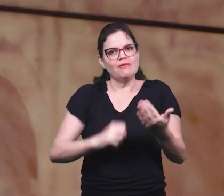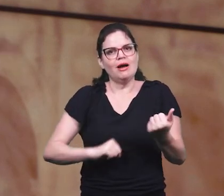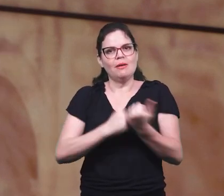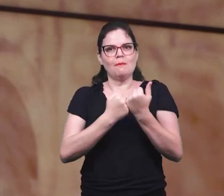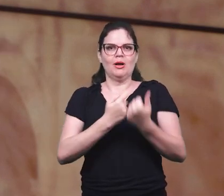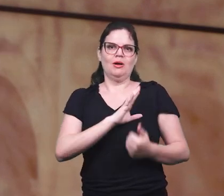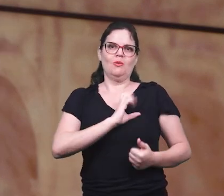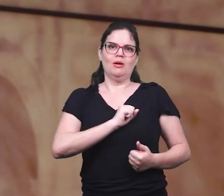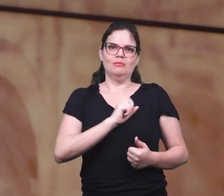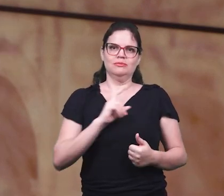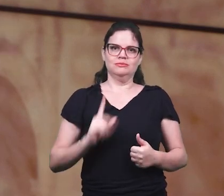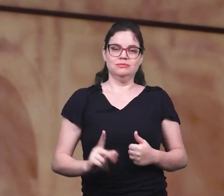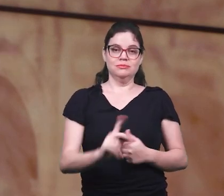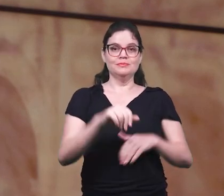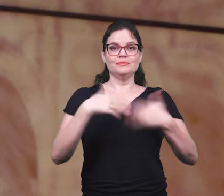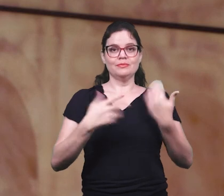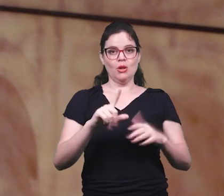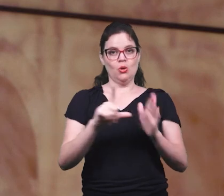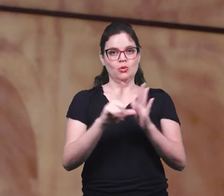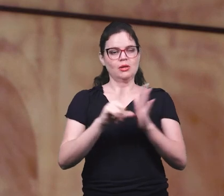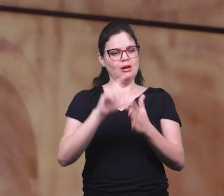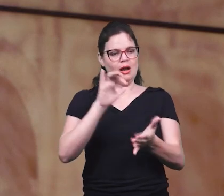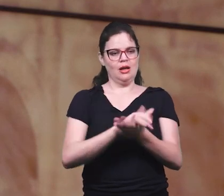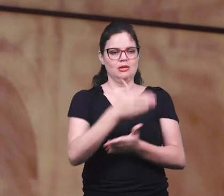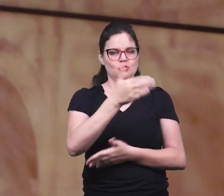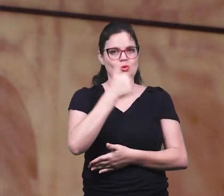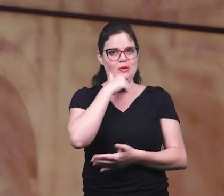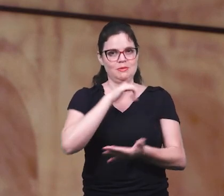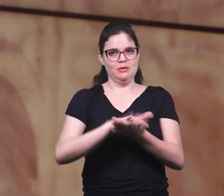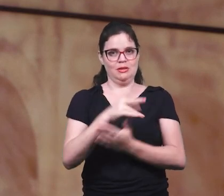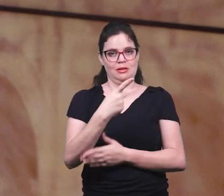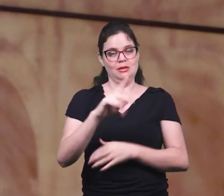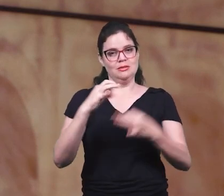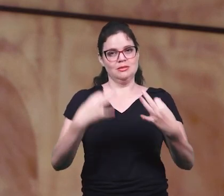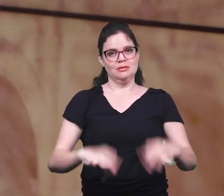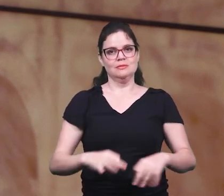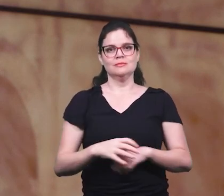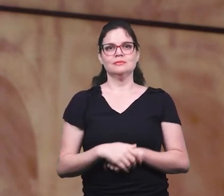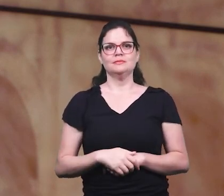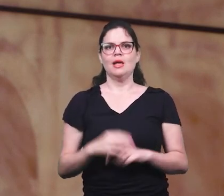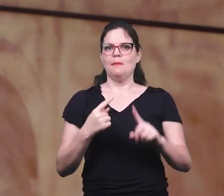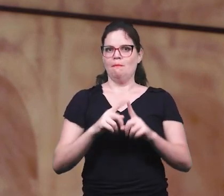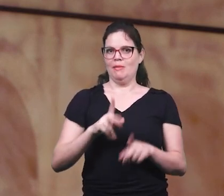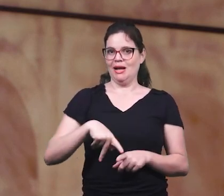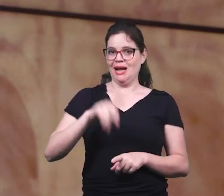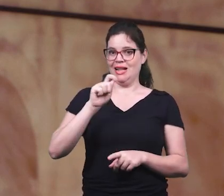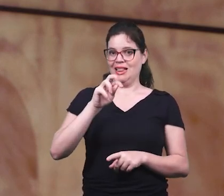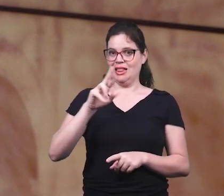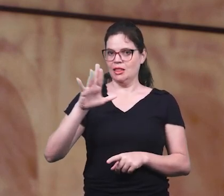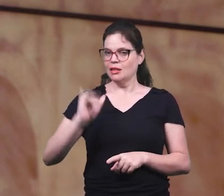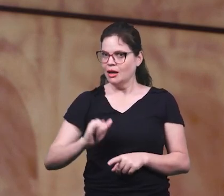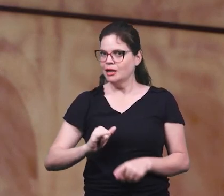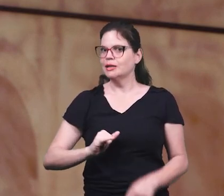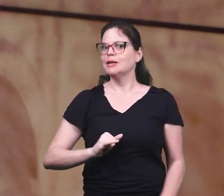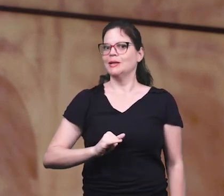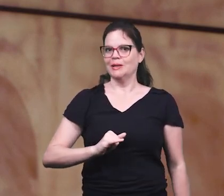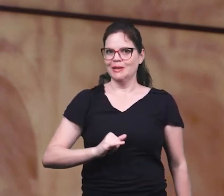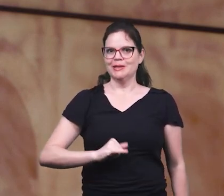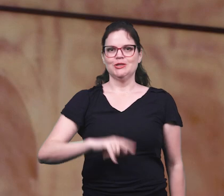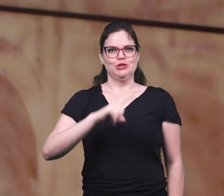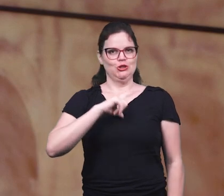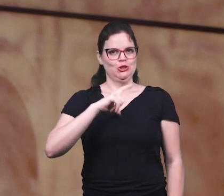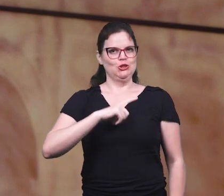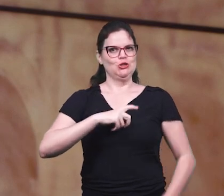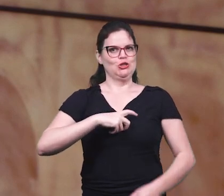amor a vida toda. Então, Lutero, ele casou com Catarina desse jeito, mas Catarina, ela tinha um temperamento forte, mas ela era uma pessoa seguinte,